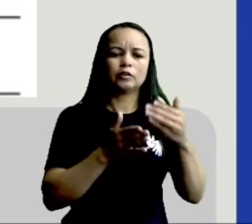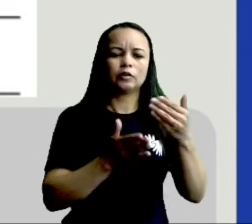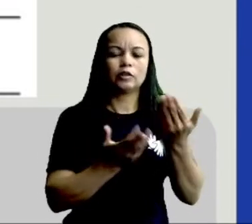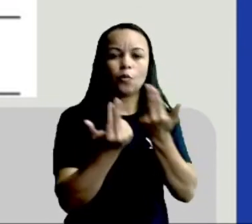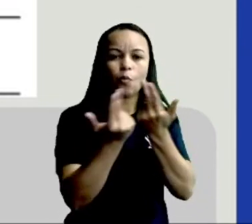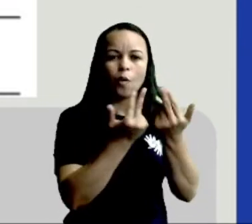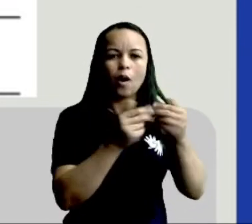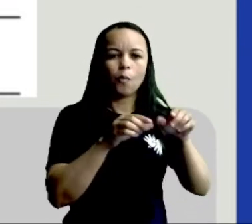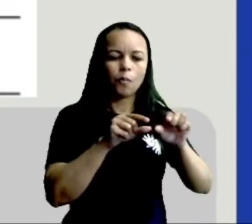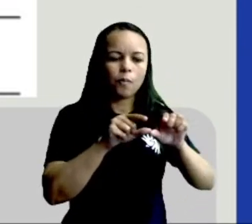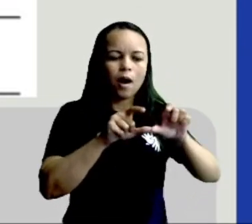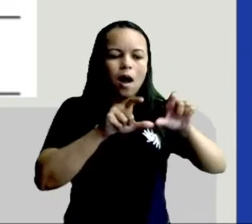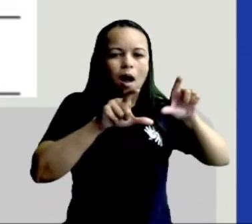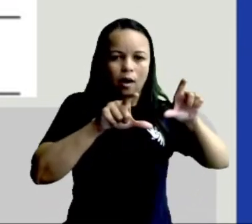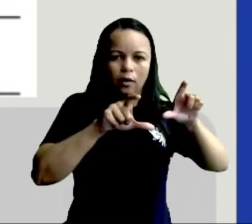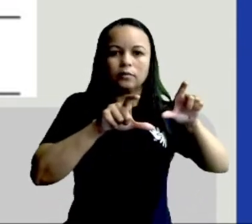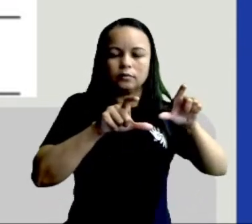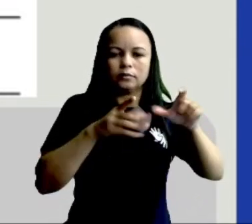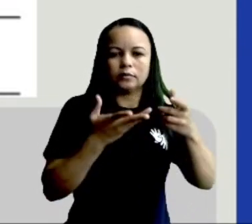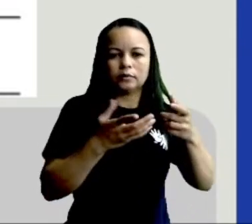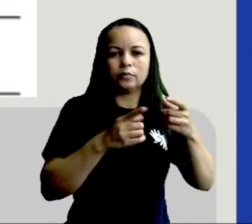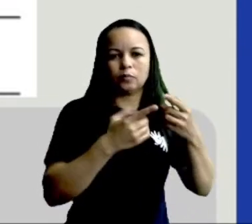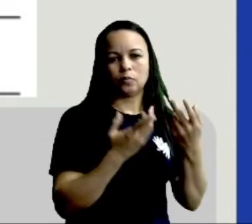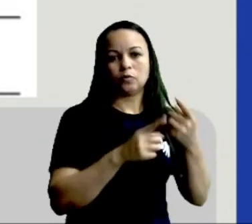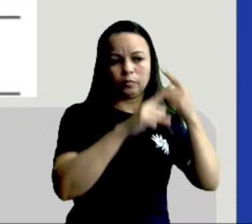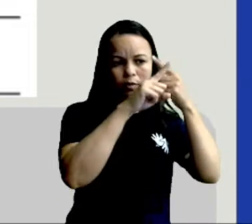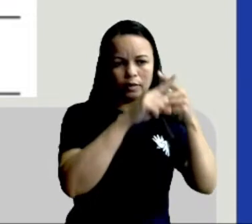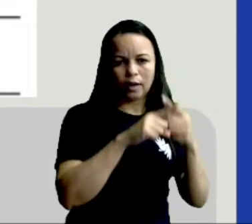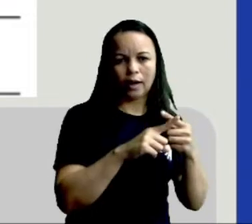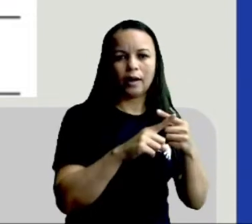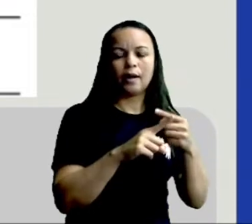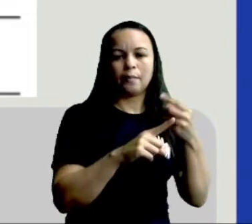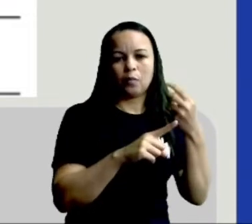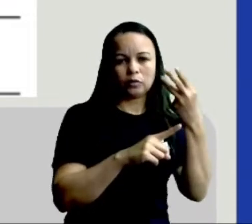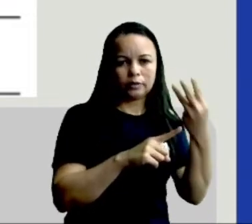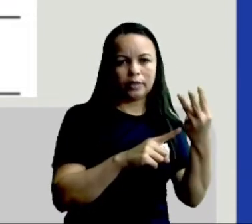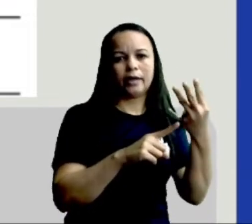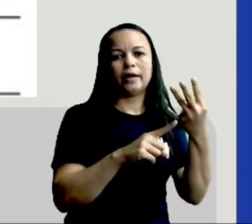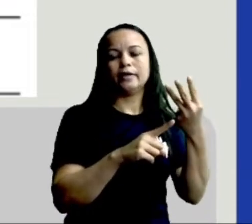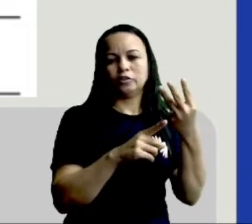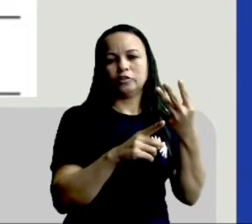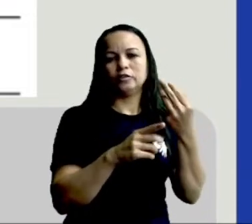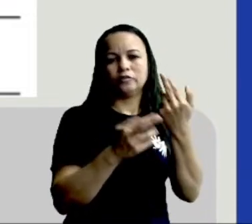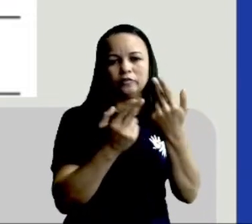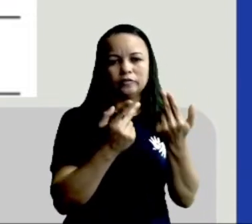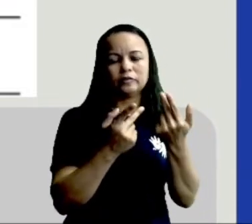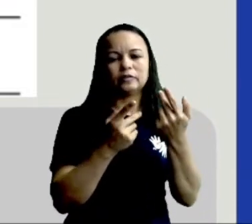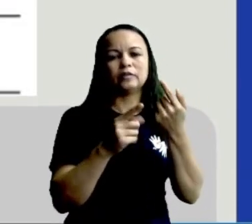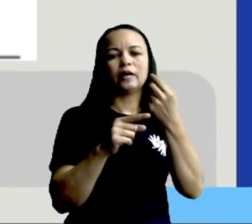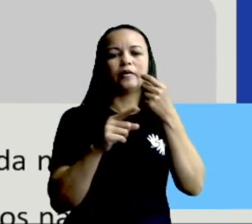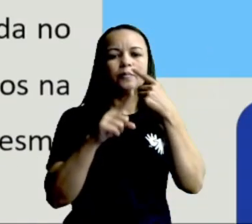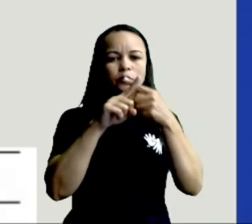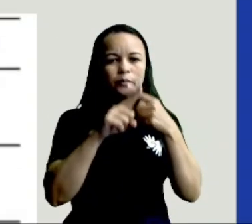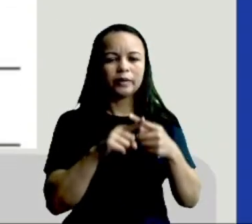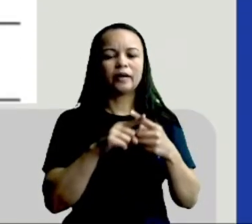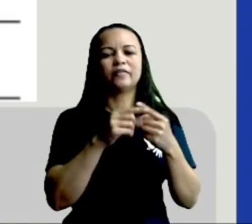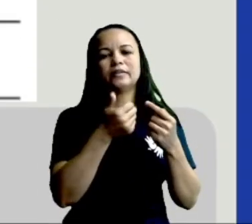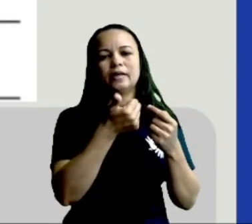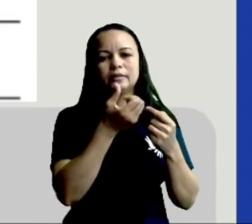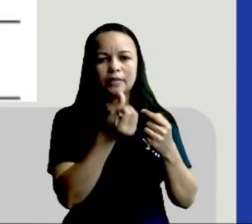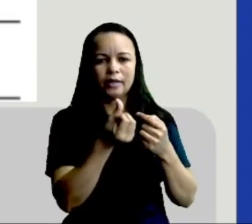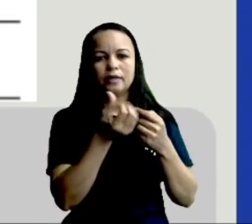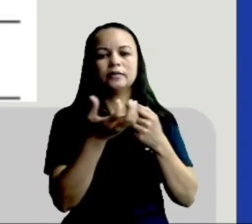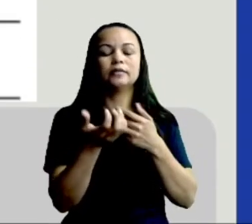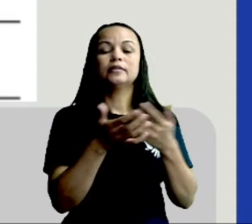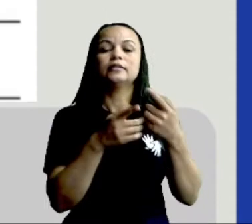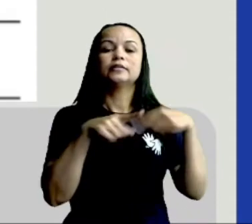mesma proporção. Se eu multiplicar por 3 aqui vai dar 6 e esse 6 se eu multiplicar por 3 vai dar 18. Então vamos ver essa relação aí